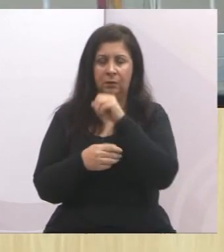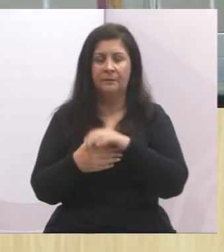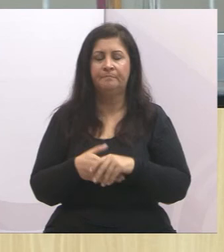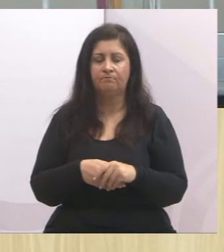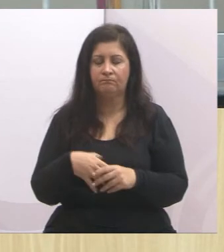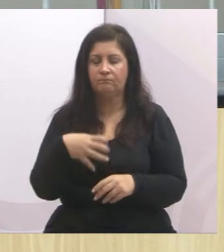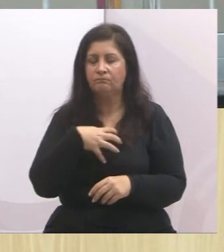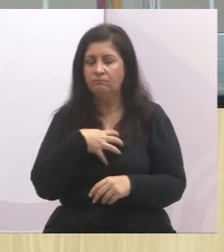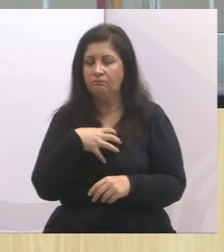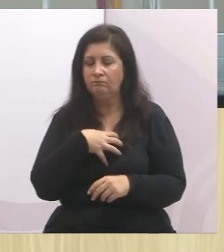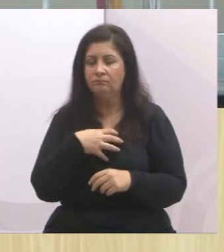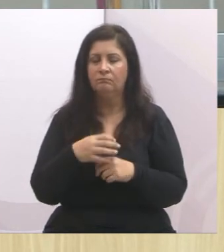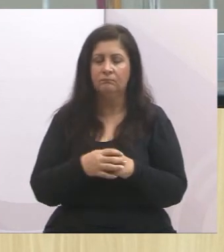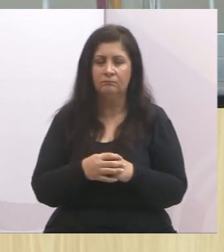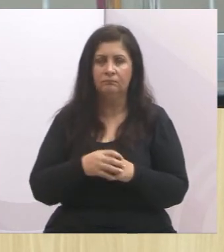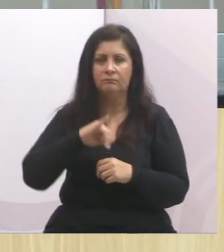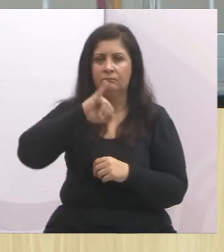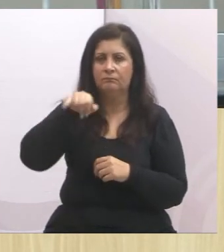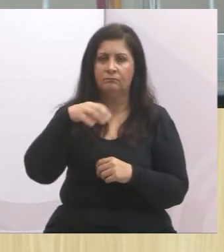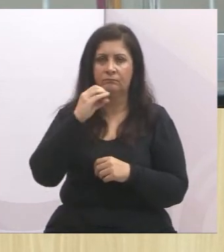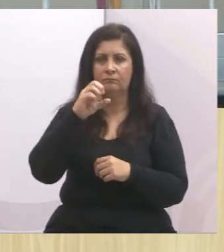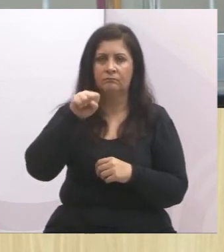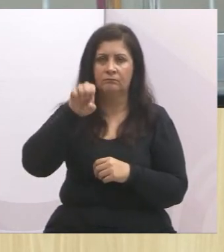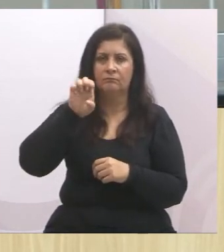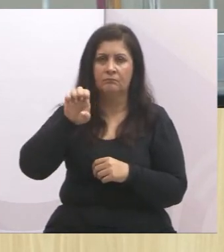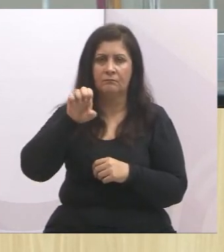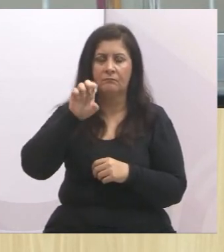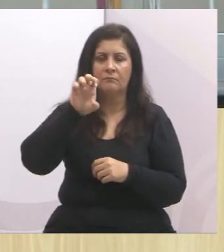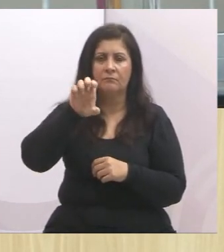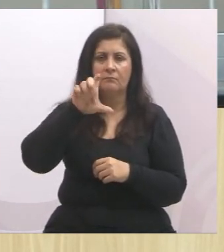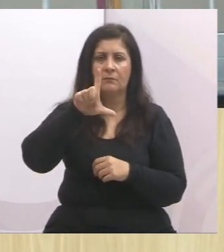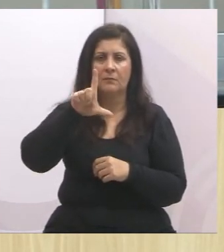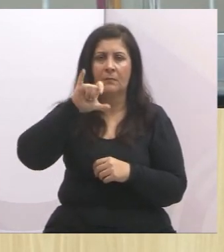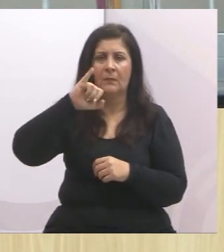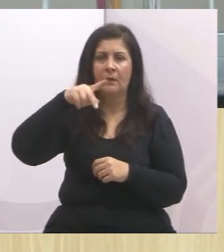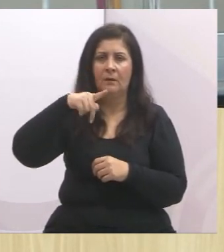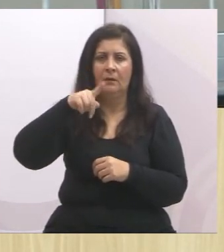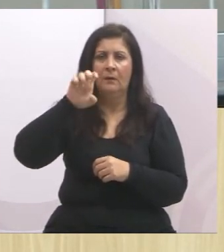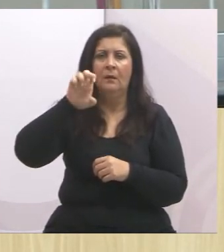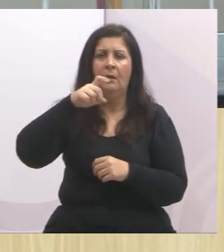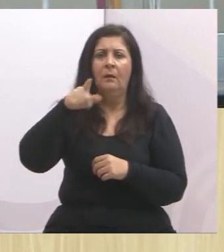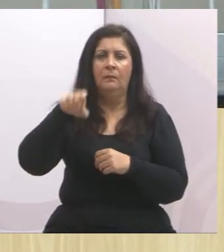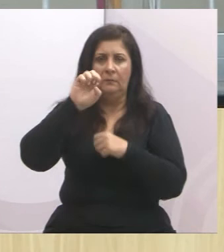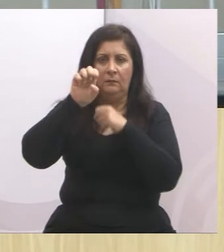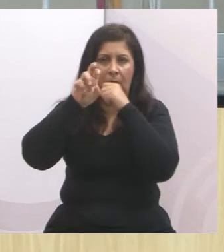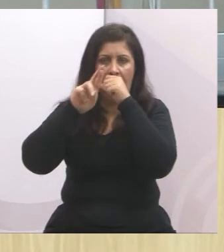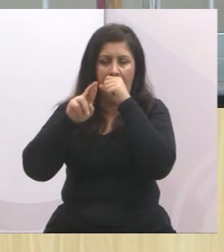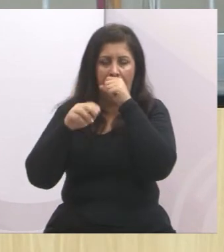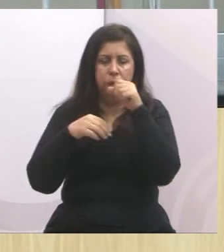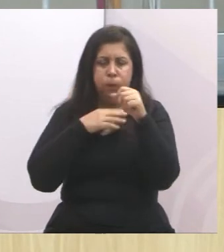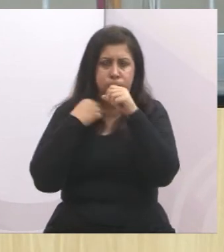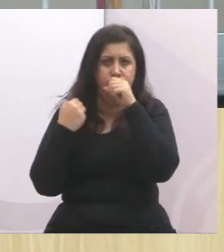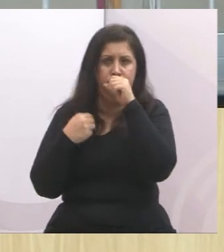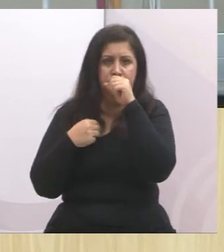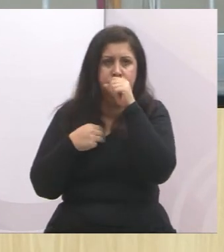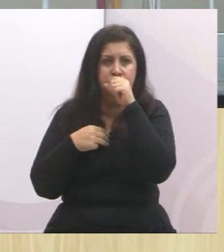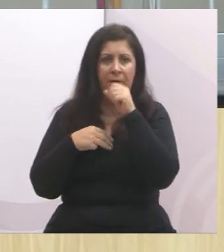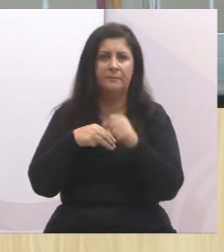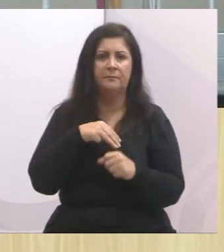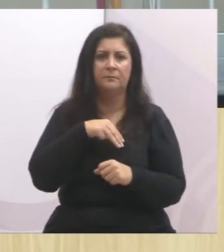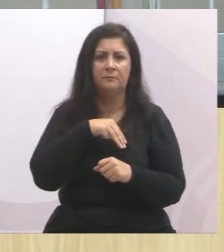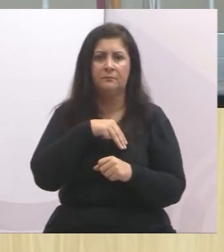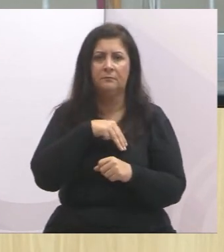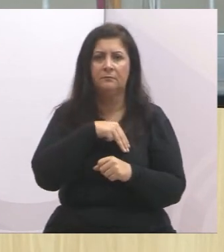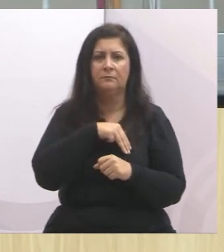Votos de pesar de José Eliezer Machado Martins, ministro Eli, da